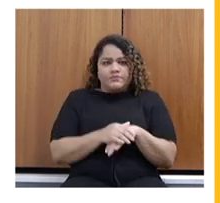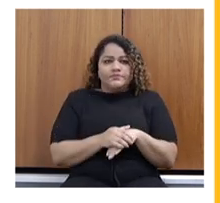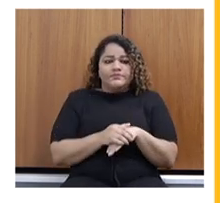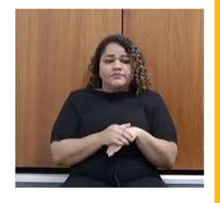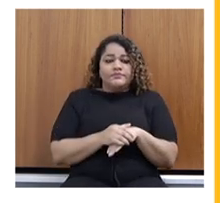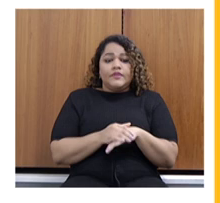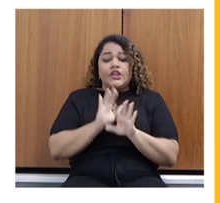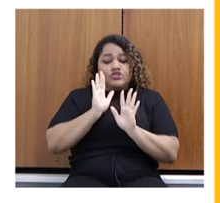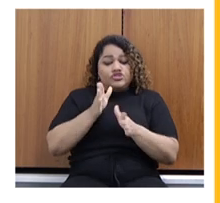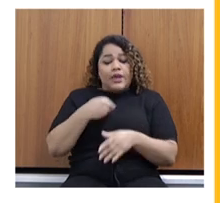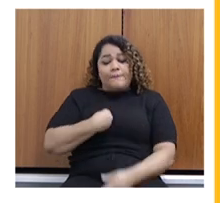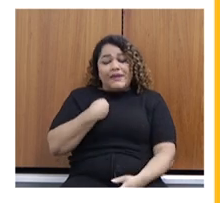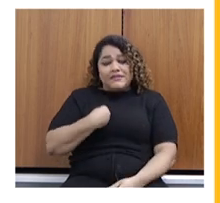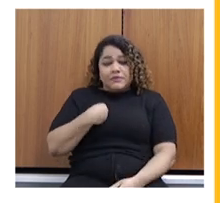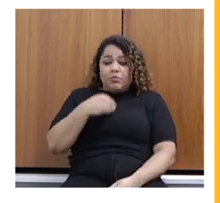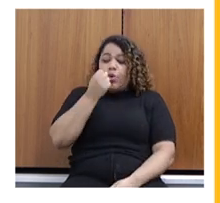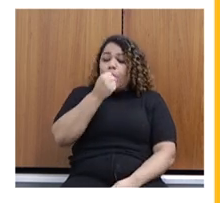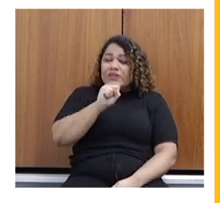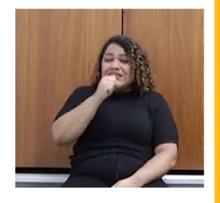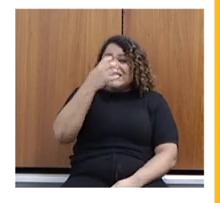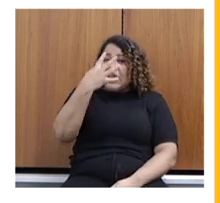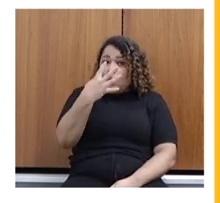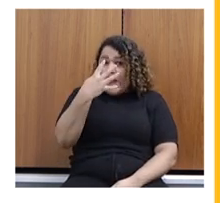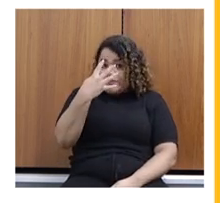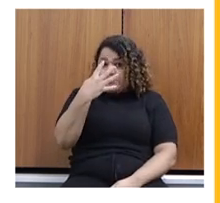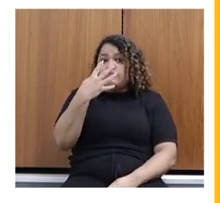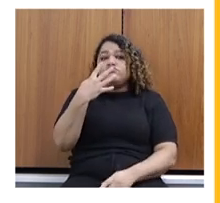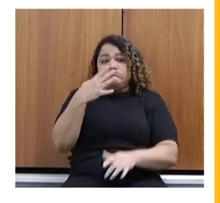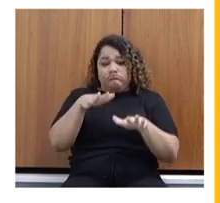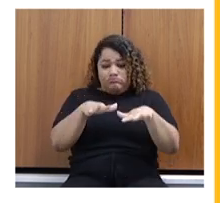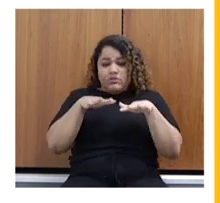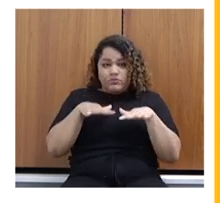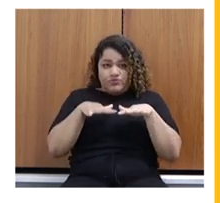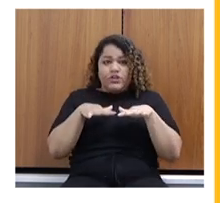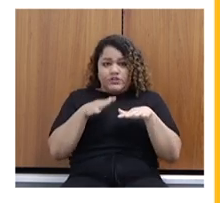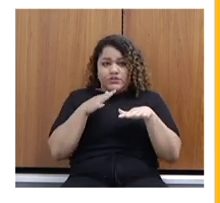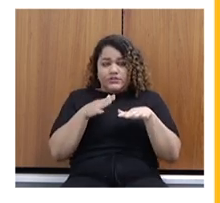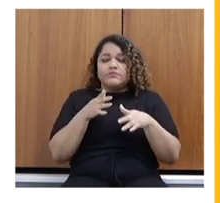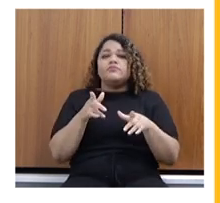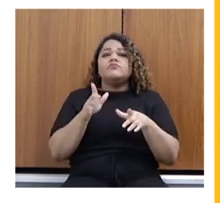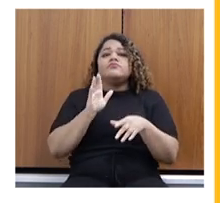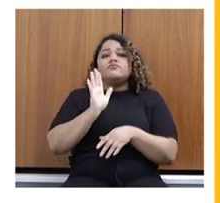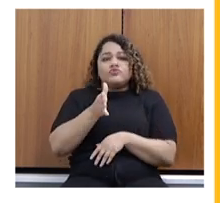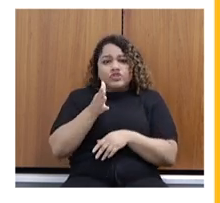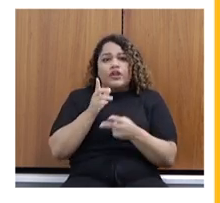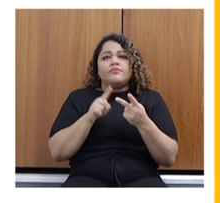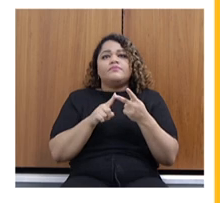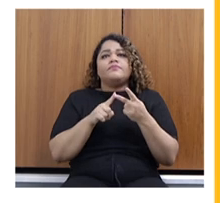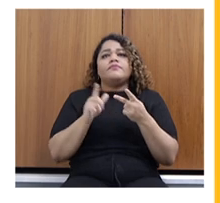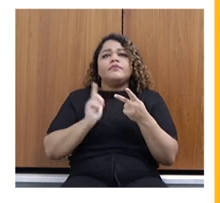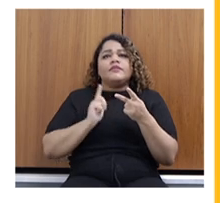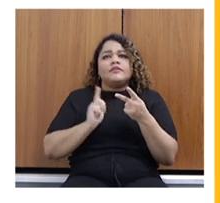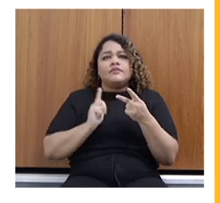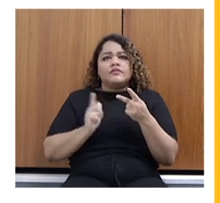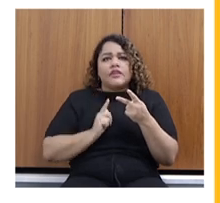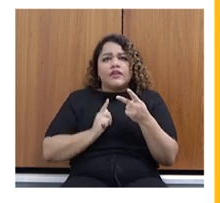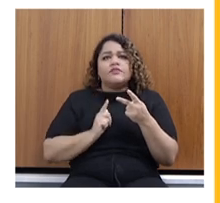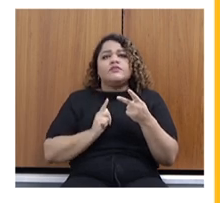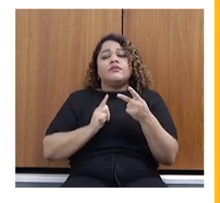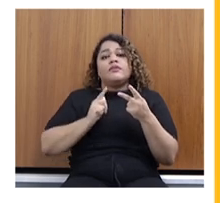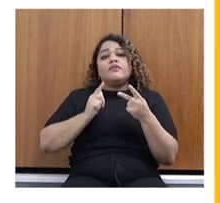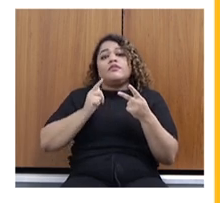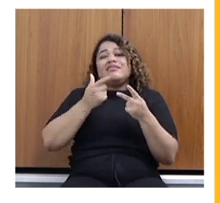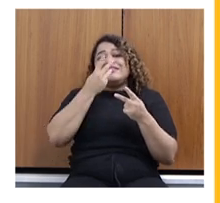públicas aqui na Assembleia Legislativa, com mais de 118 participantes do Poder Executivo estando presentes aqui. Já são mais